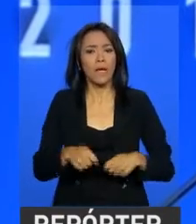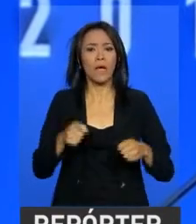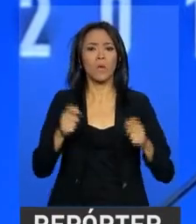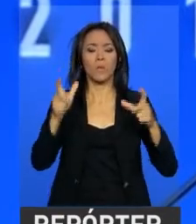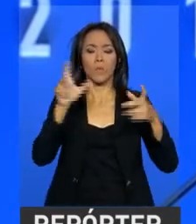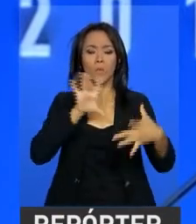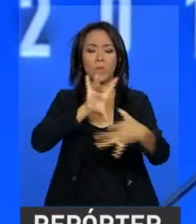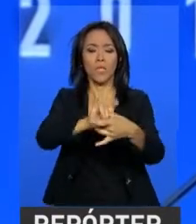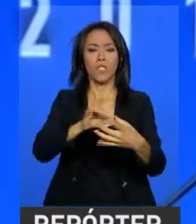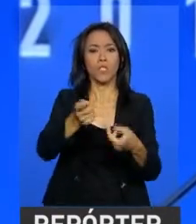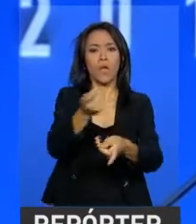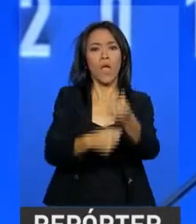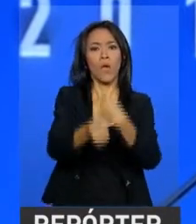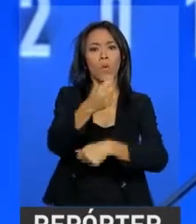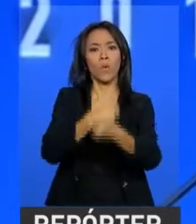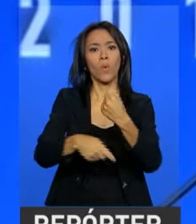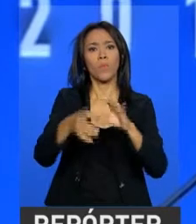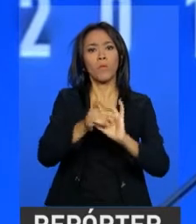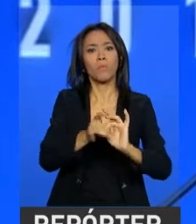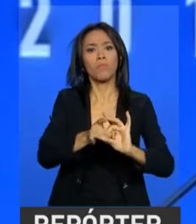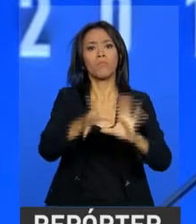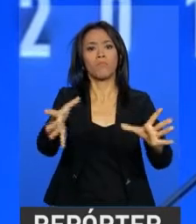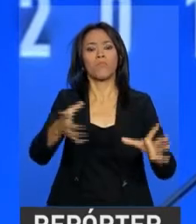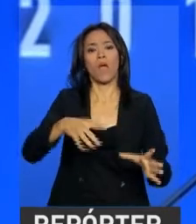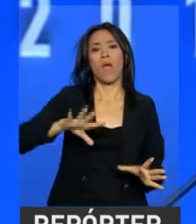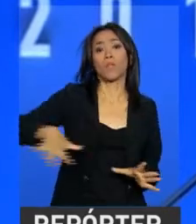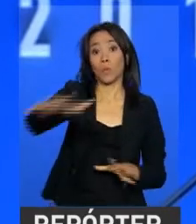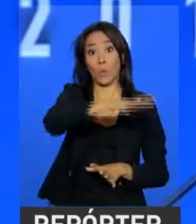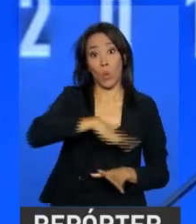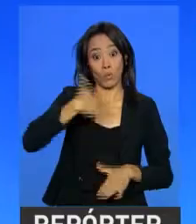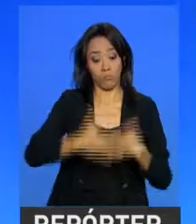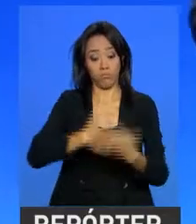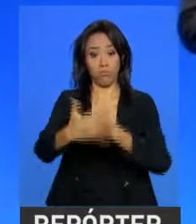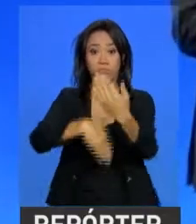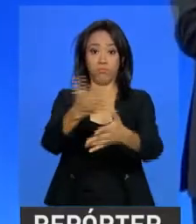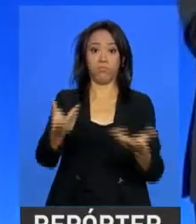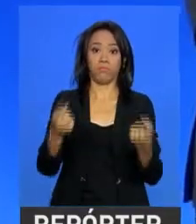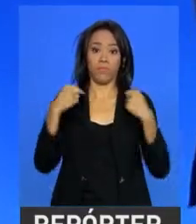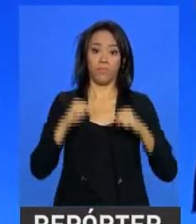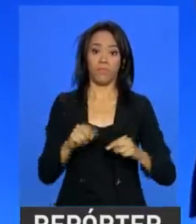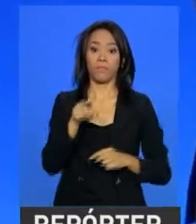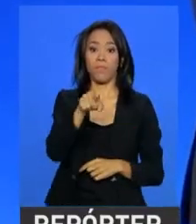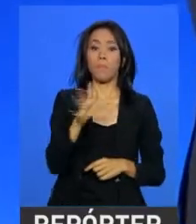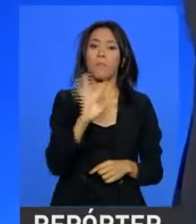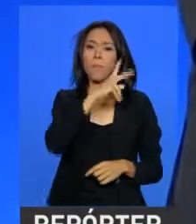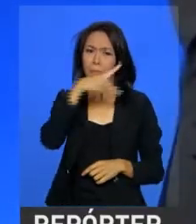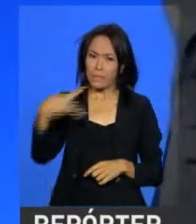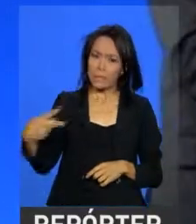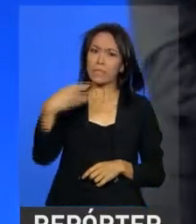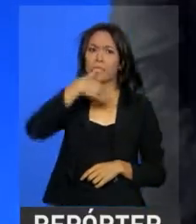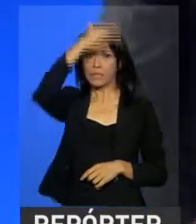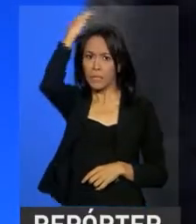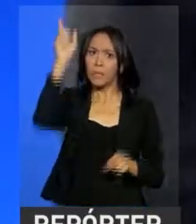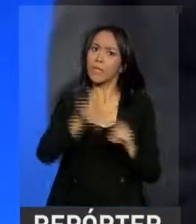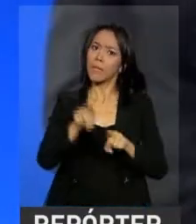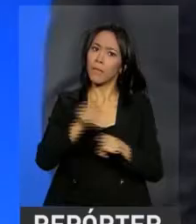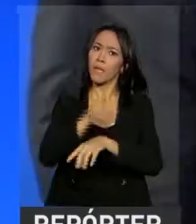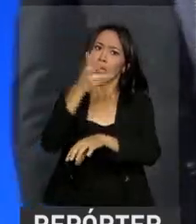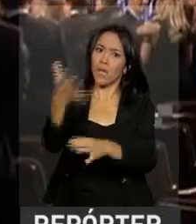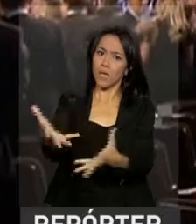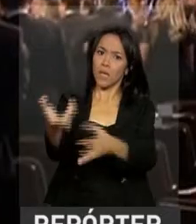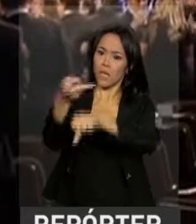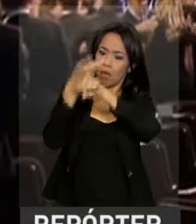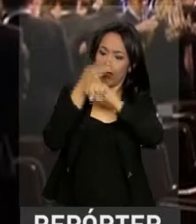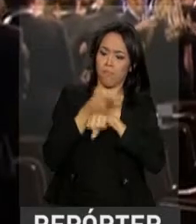econômico que possibilite a todos crescer e prosperar. O presidente Michel Temer recebeu o prêmio Líder do Brasil